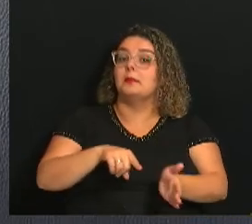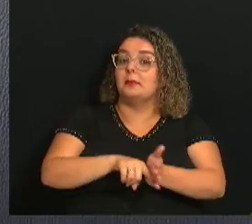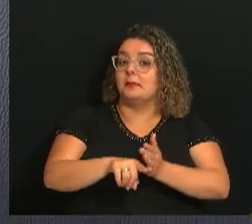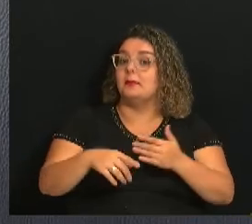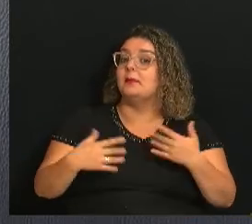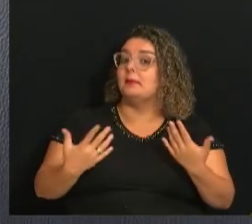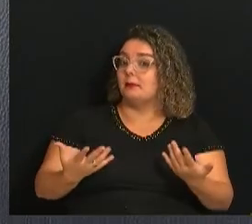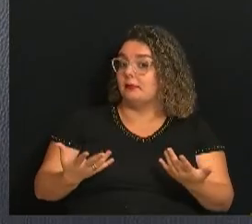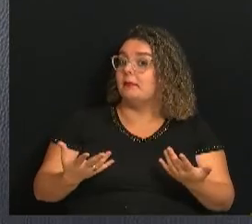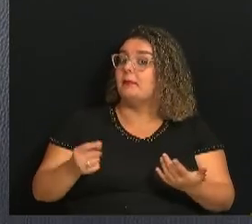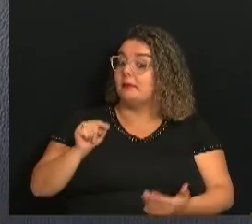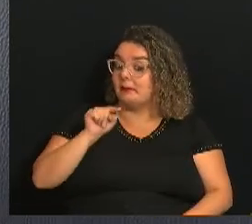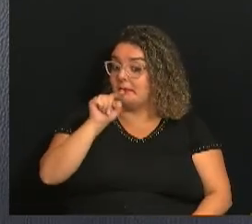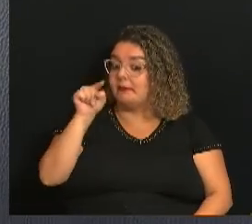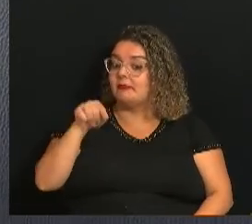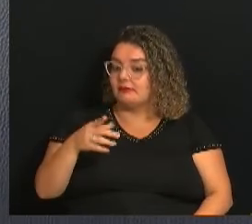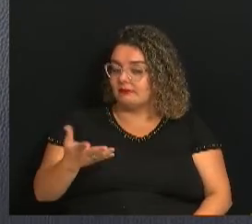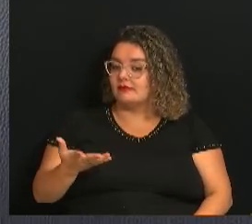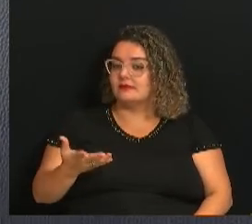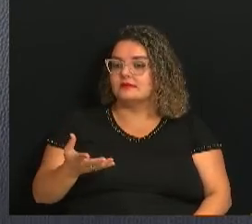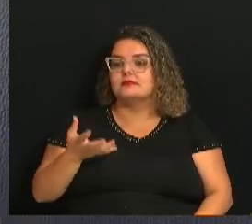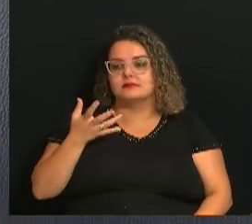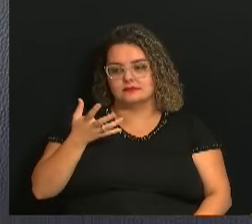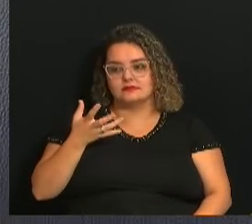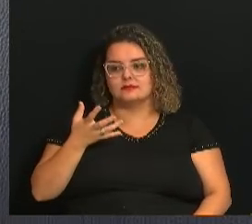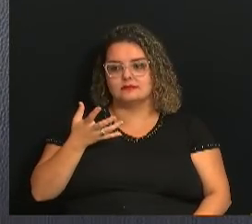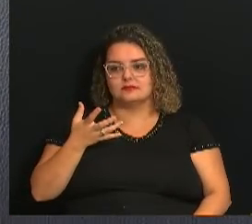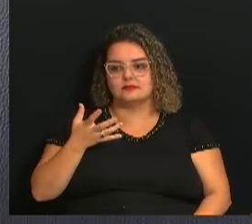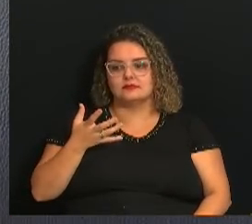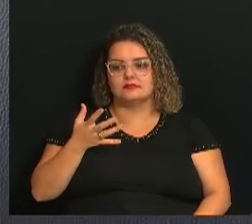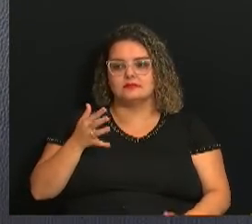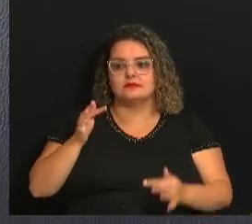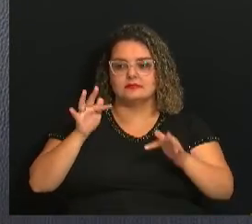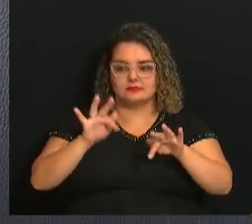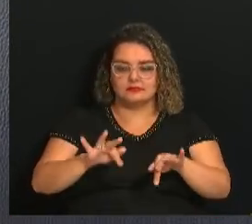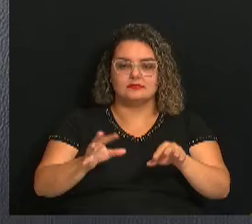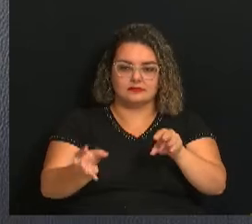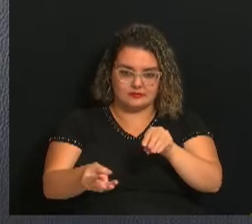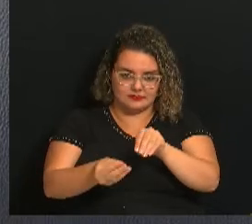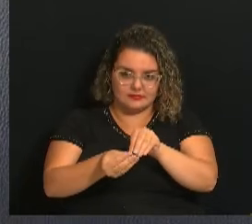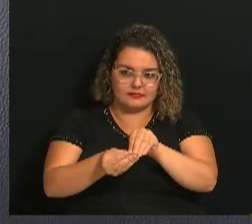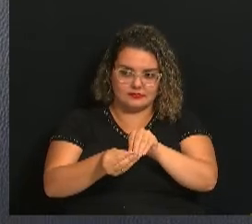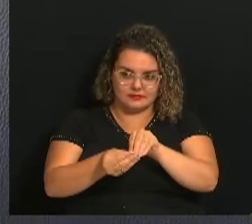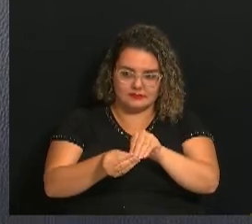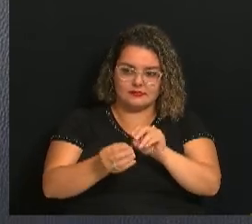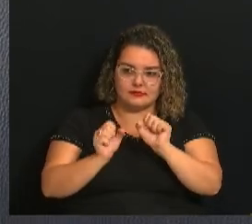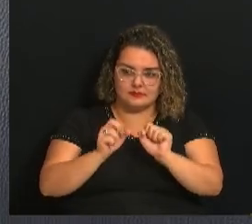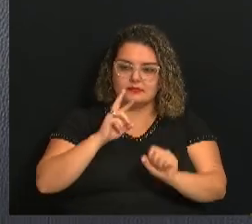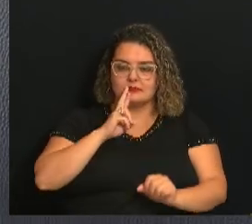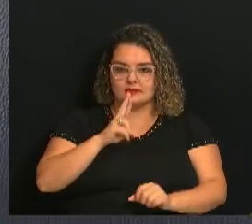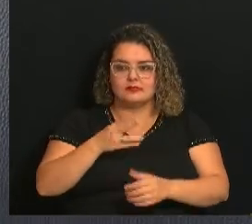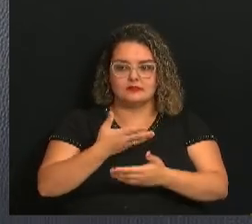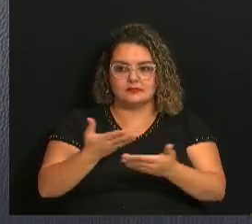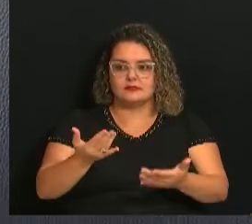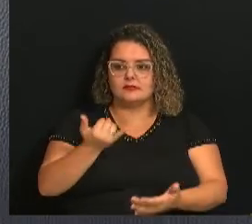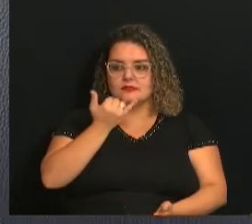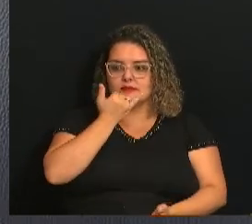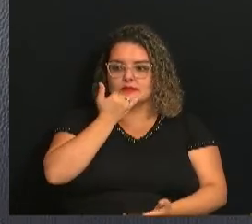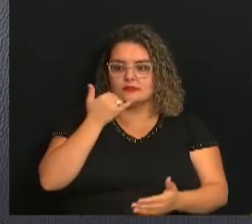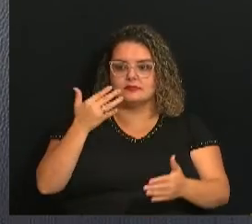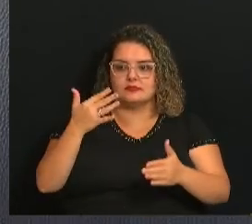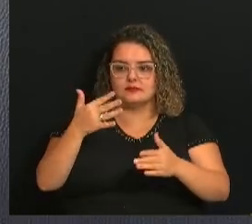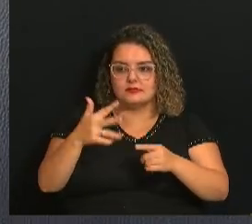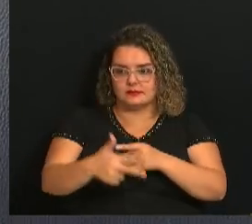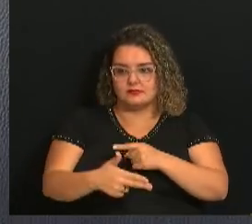enfim... Se você quiser fazer aí a sua, respondê-la nas suas considerações finais, tá? Desculpa de interromper, não,